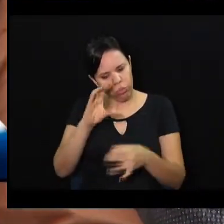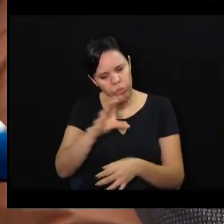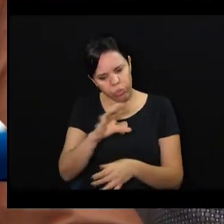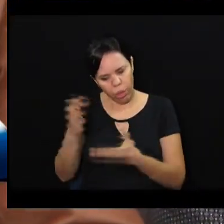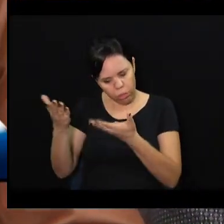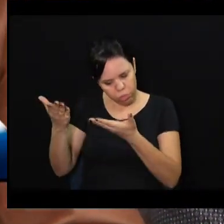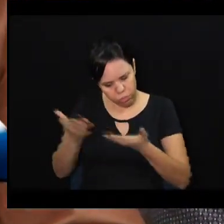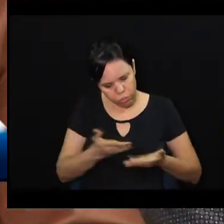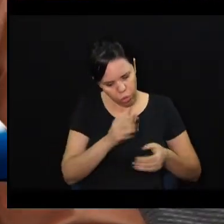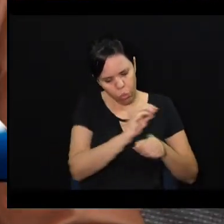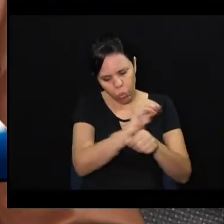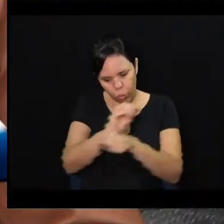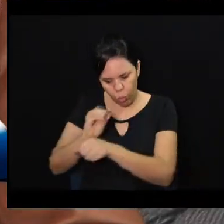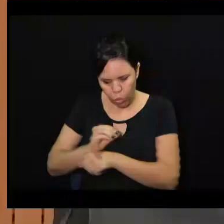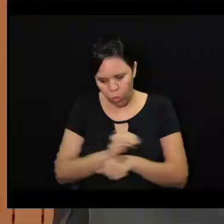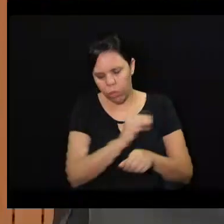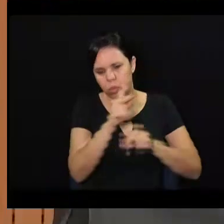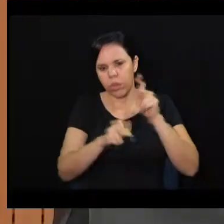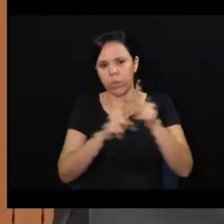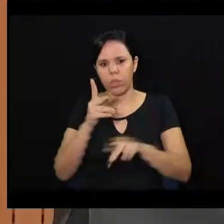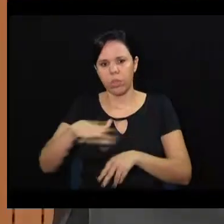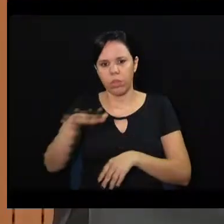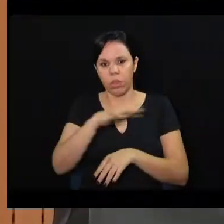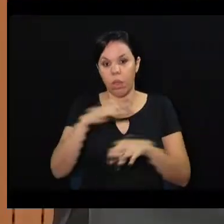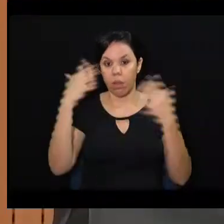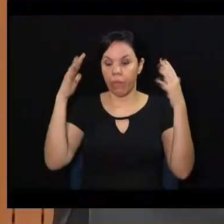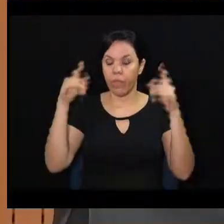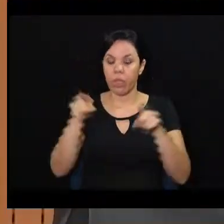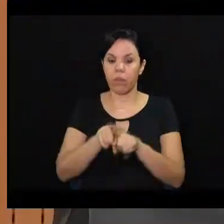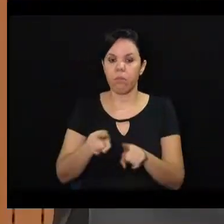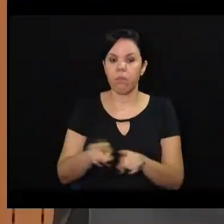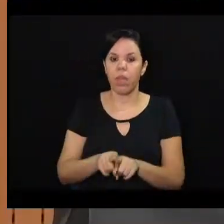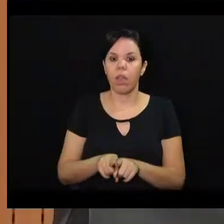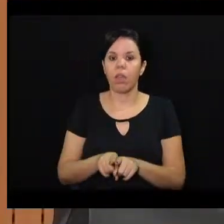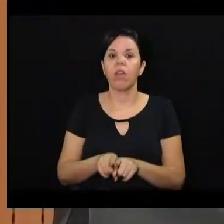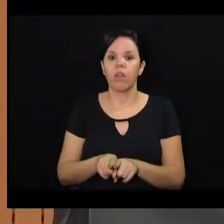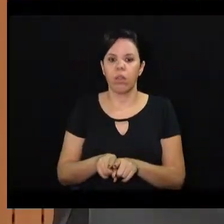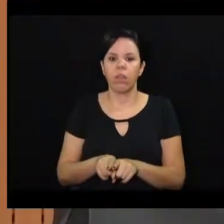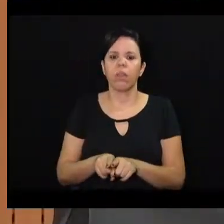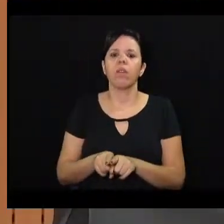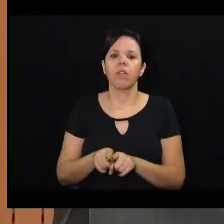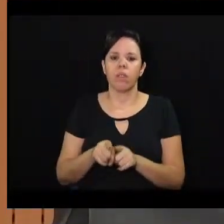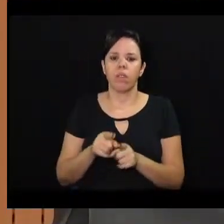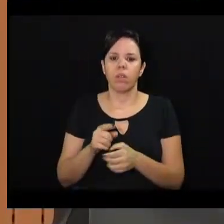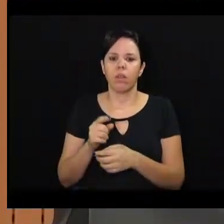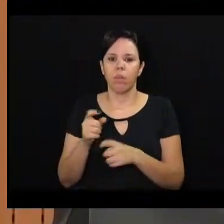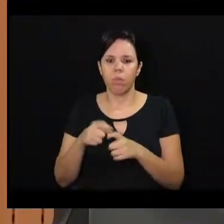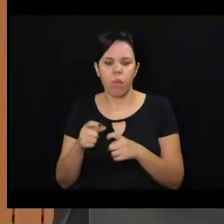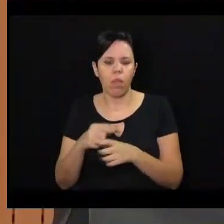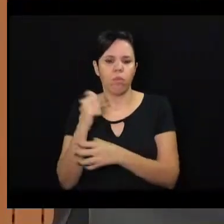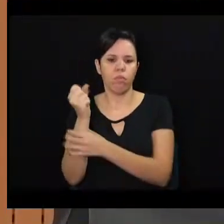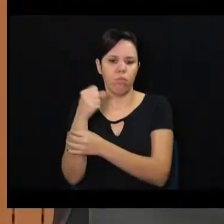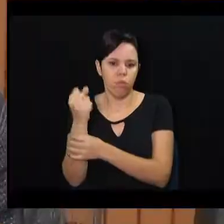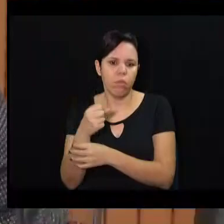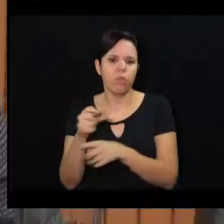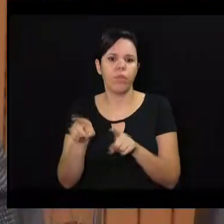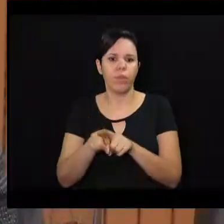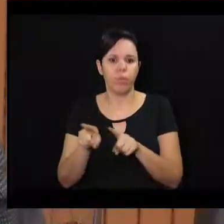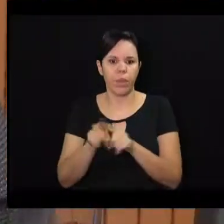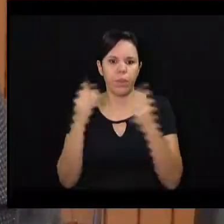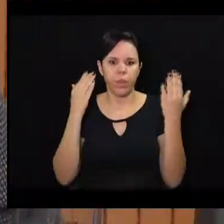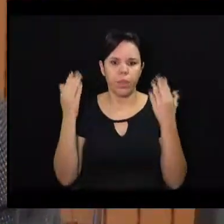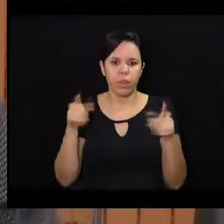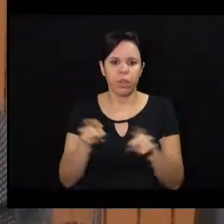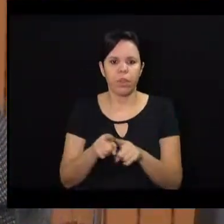acolhemos e cuidamos de muitas pessoas. O evento também contou com a presença do terapeuta ocupacional Carlos Eduardo Morello e de Gilmar